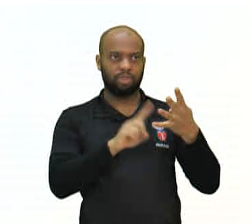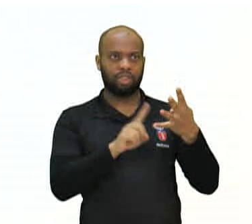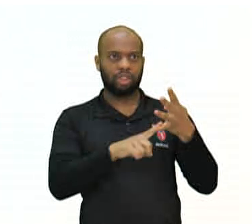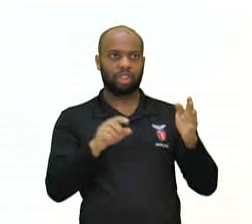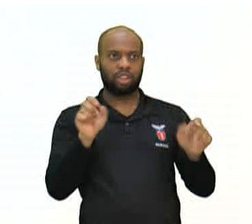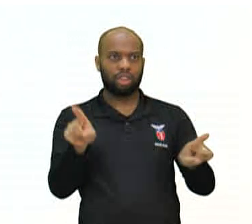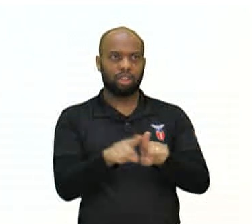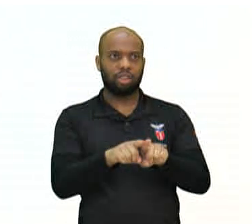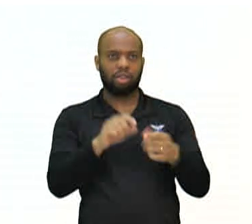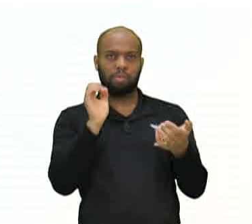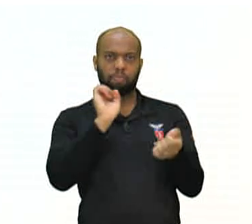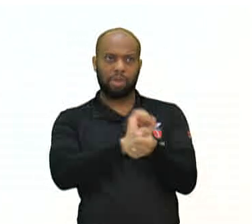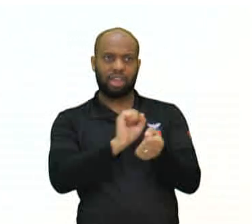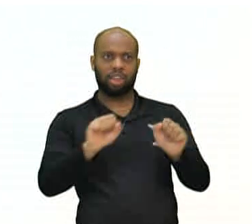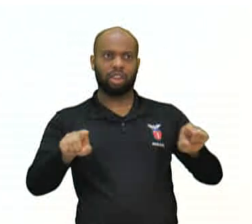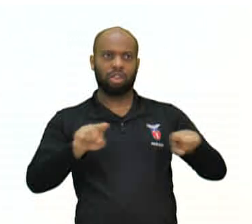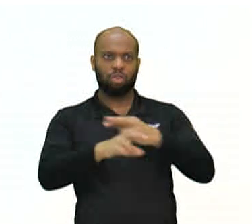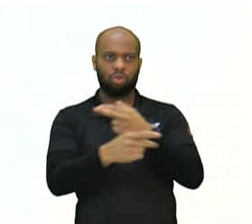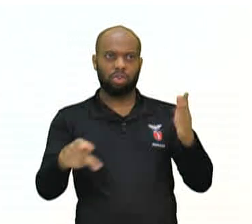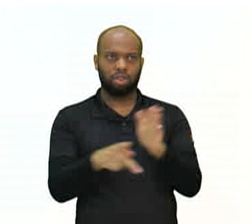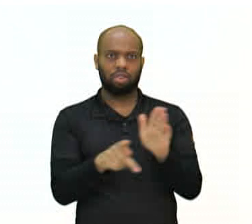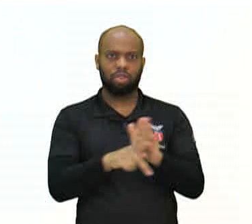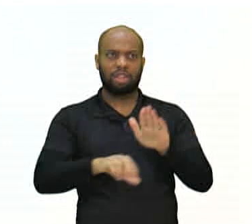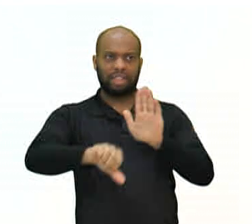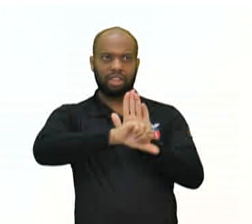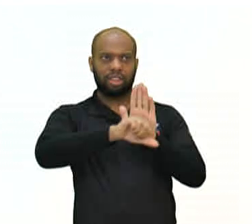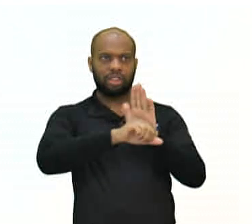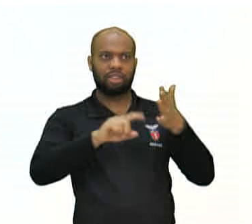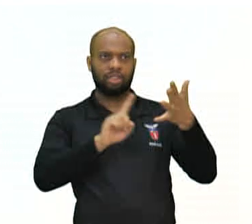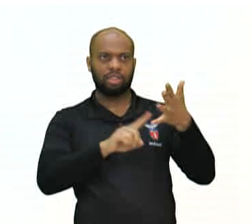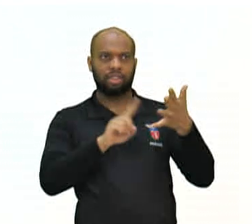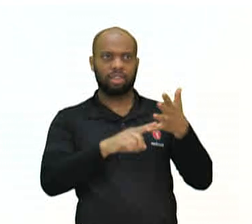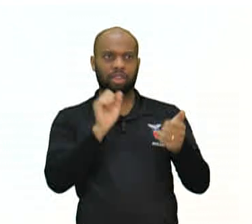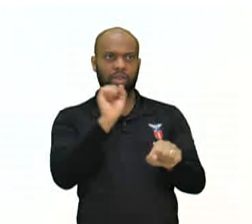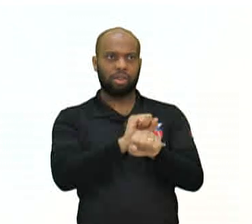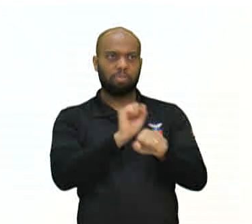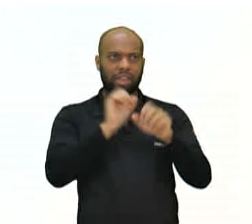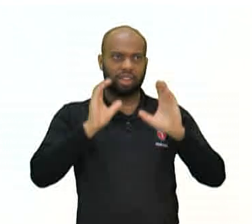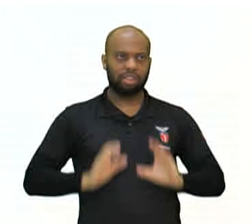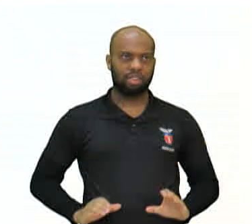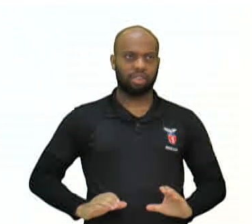dos choques civilizacionais. Um tempinho para pensar e responder.